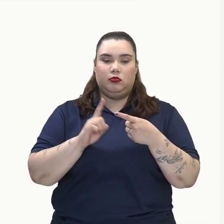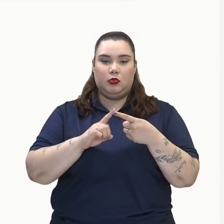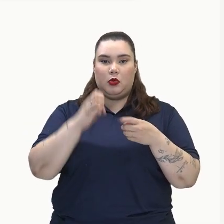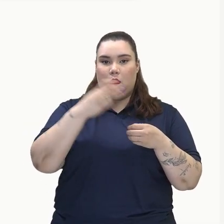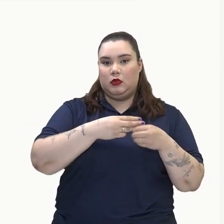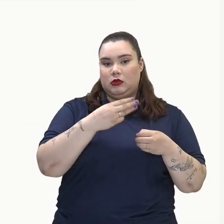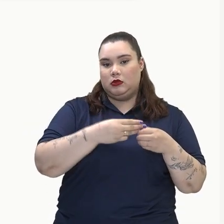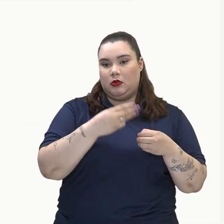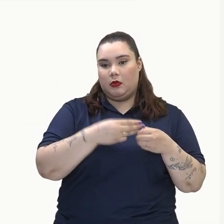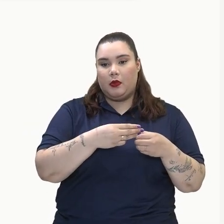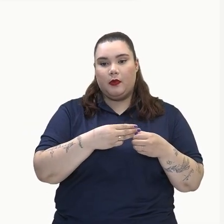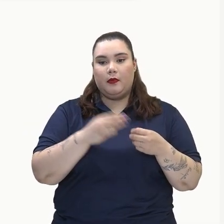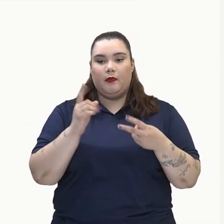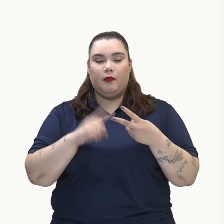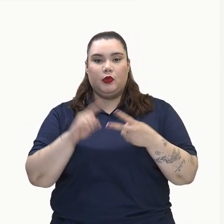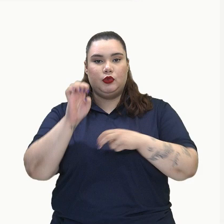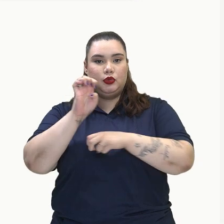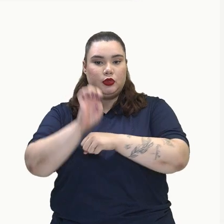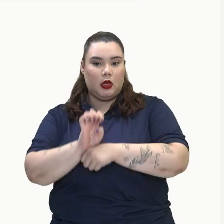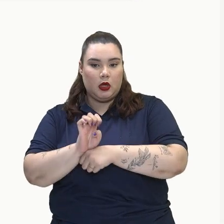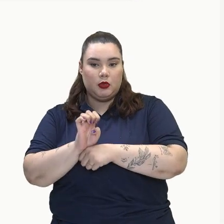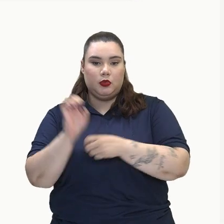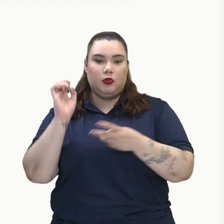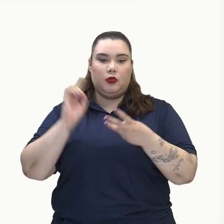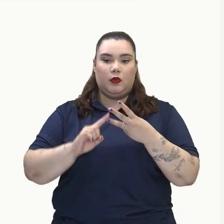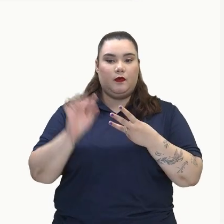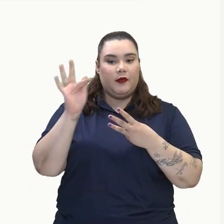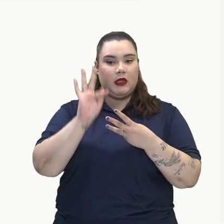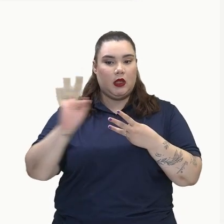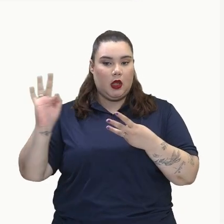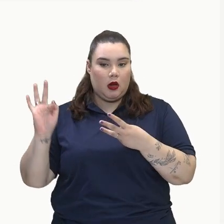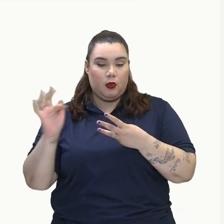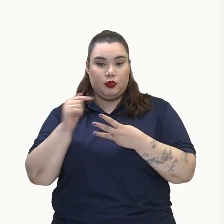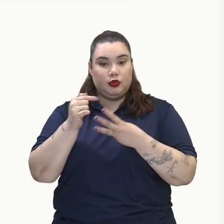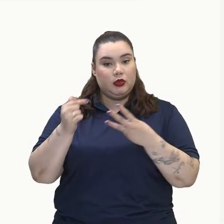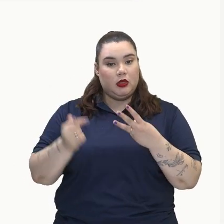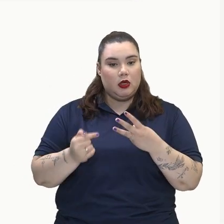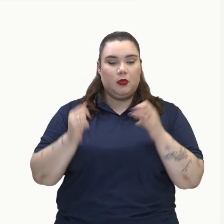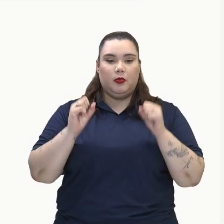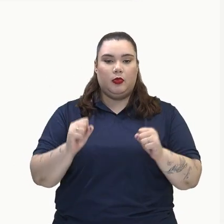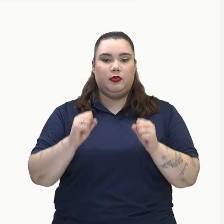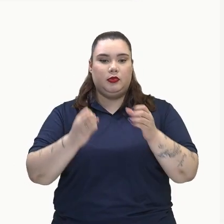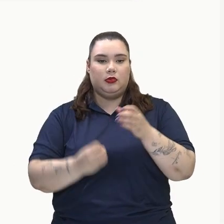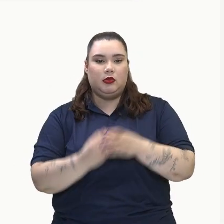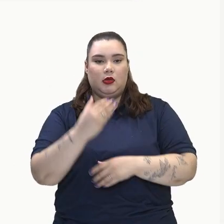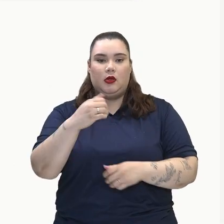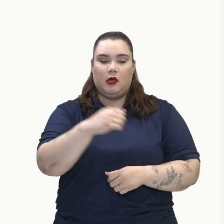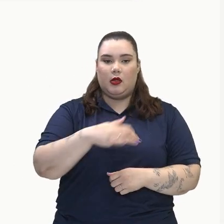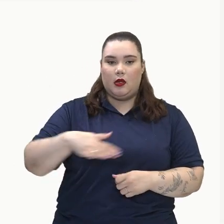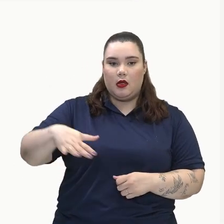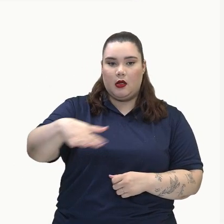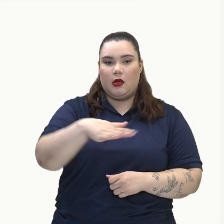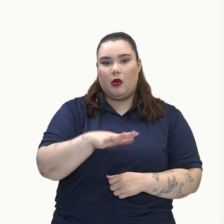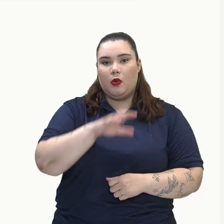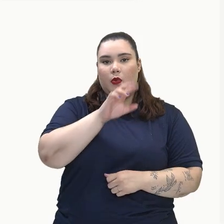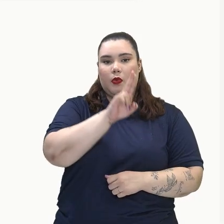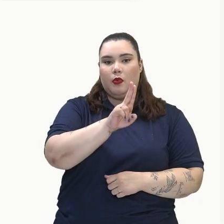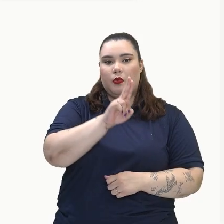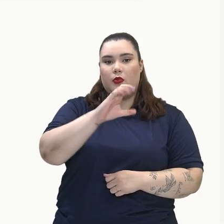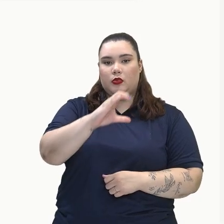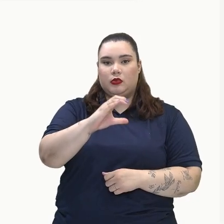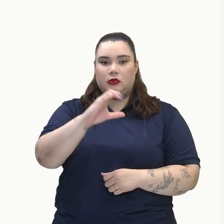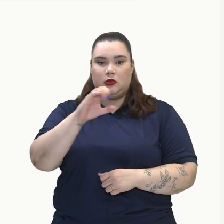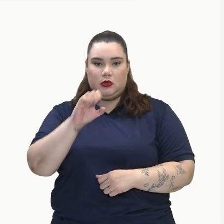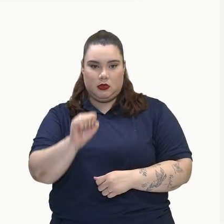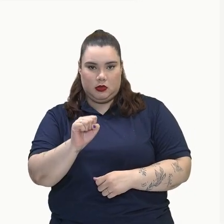poder municipal, o poder estadual e o poder federal podem criar áreas de unidades